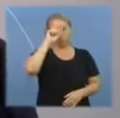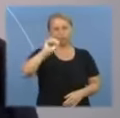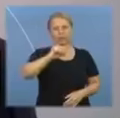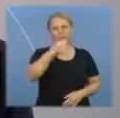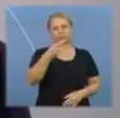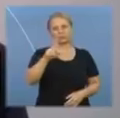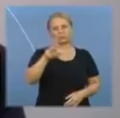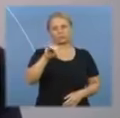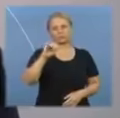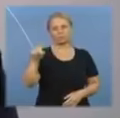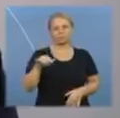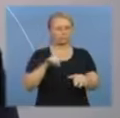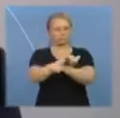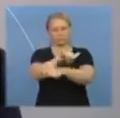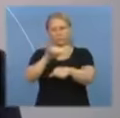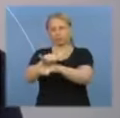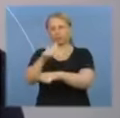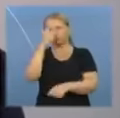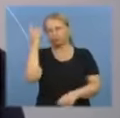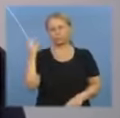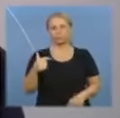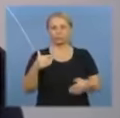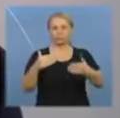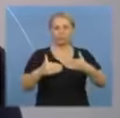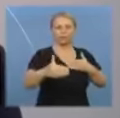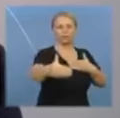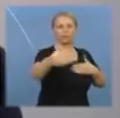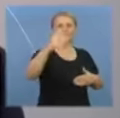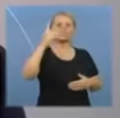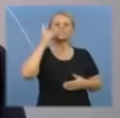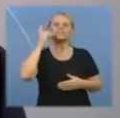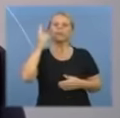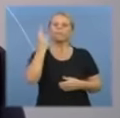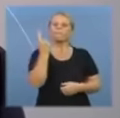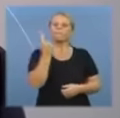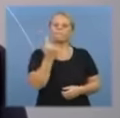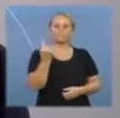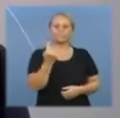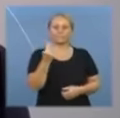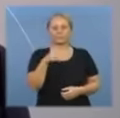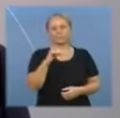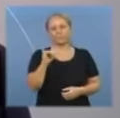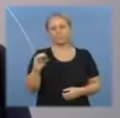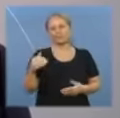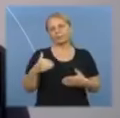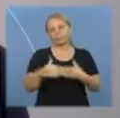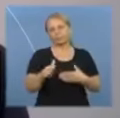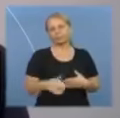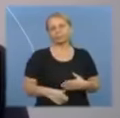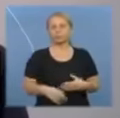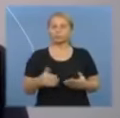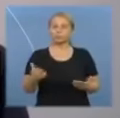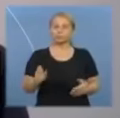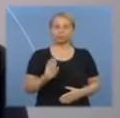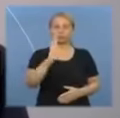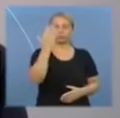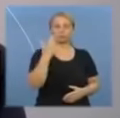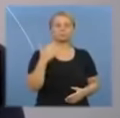uma enganação para a população. Isso ocorrerá a partir do dia 1º, com muita responsabilidade e feito pela intervenção